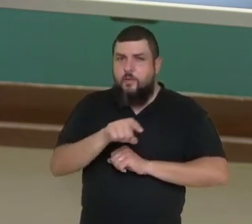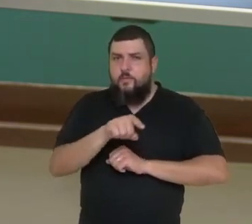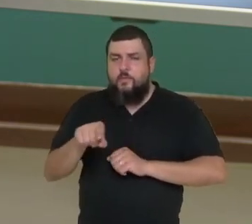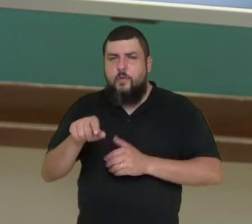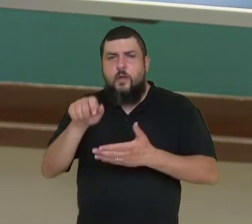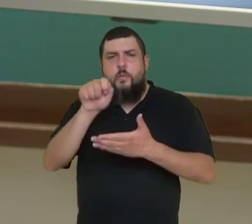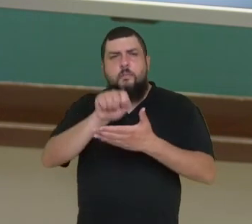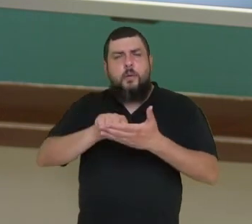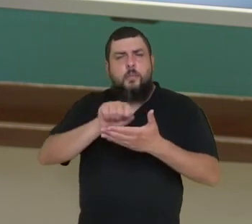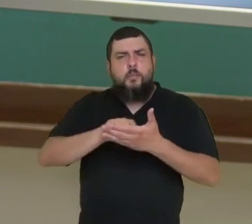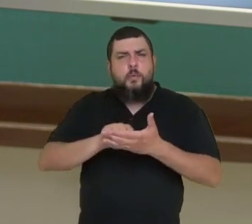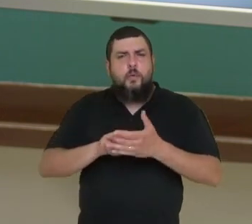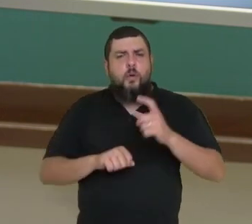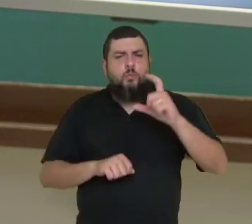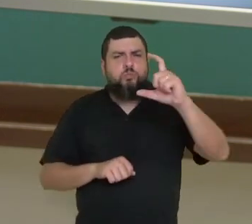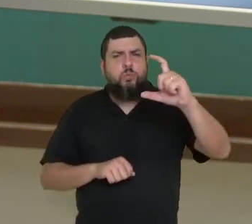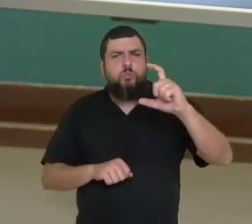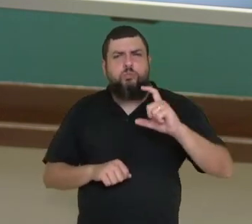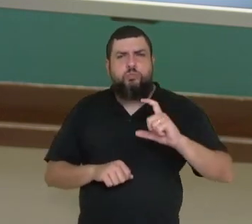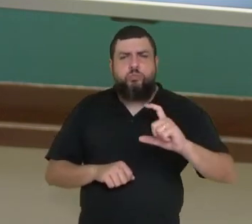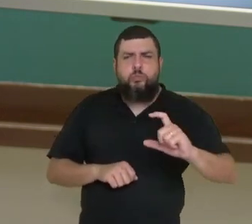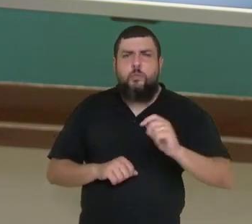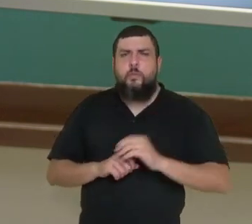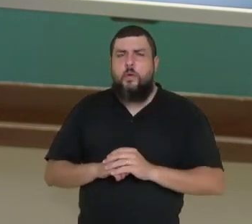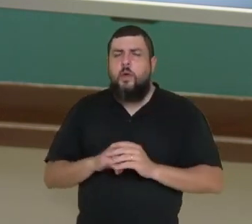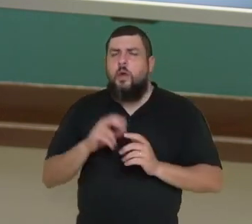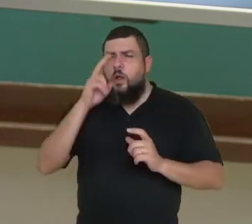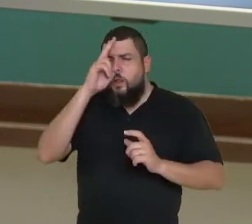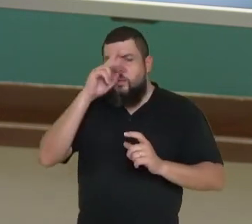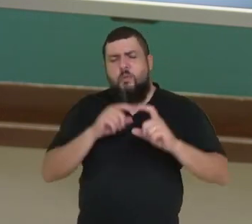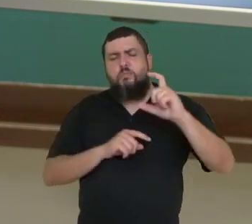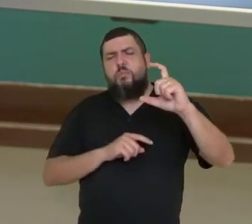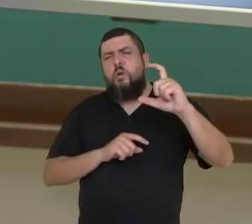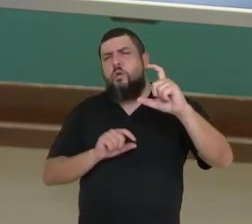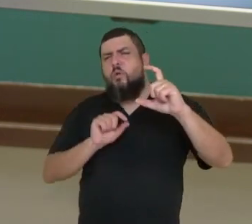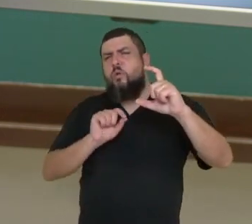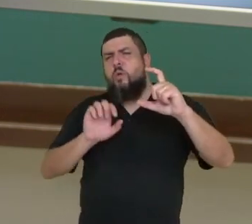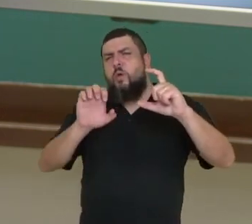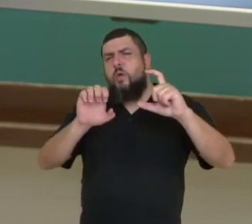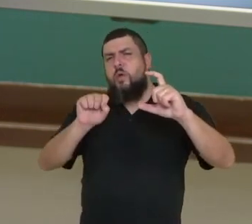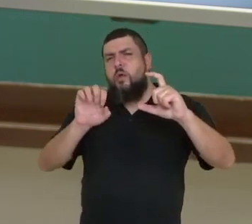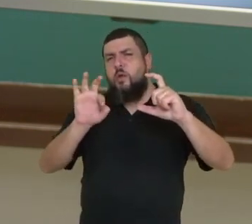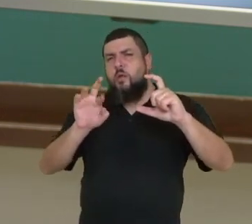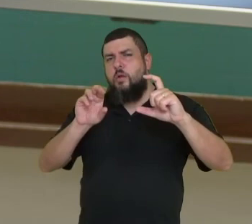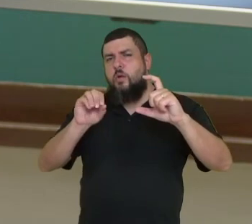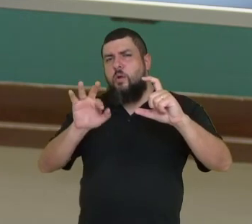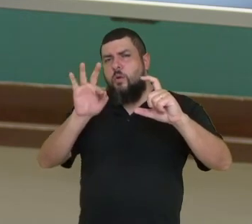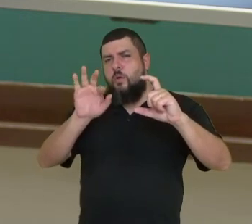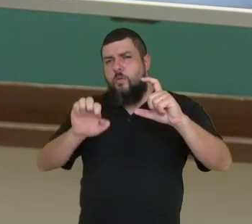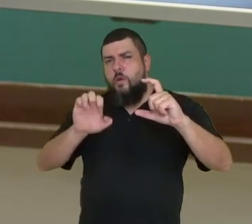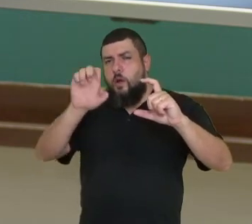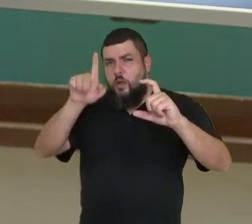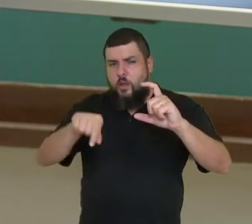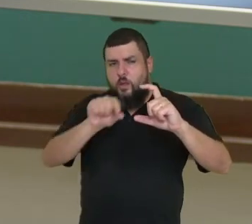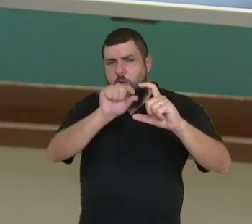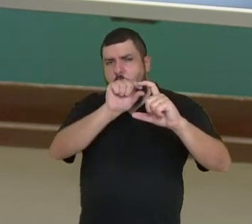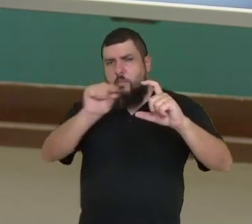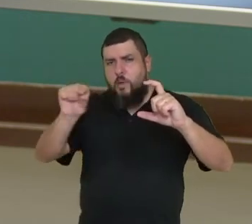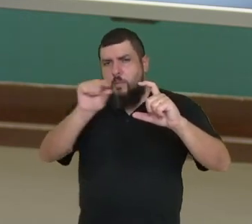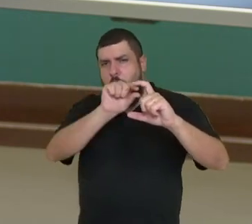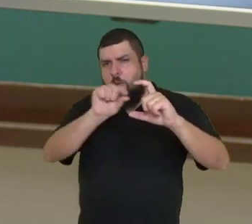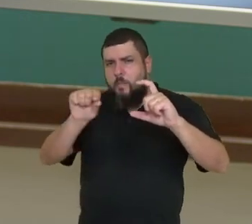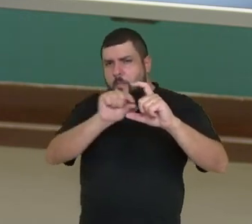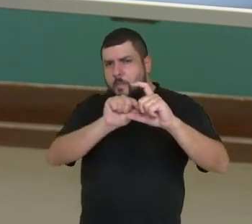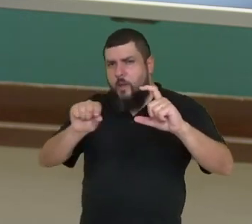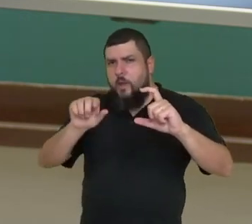2 estrofes, né? Então lembrem-se de que cada conjunto de versos é uma estrofe e que cada linha no poema é um